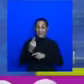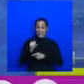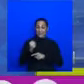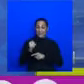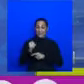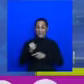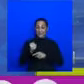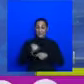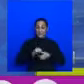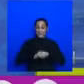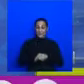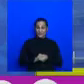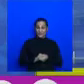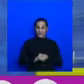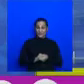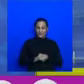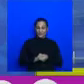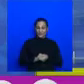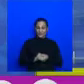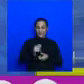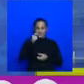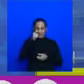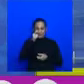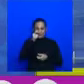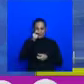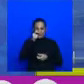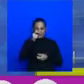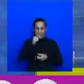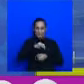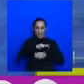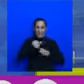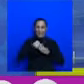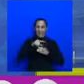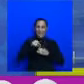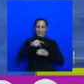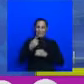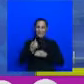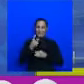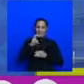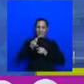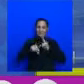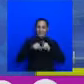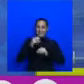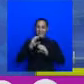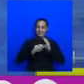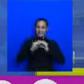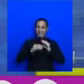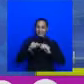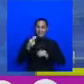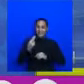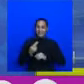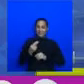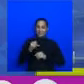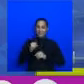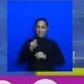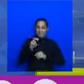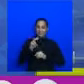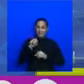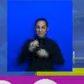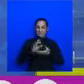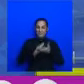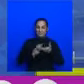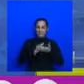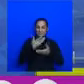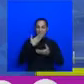Cinza, 18. Vamos conferir? As 15 dezenas sorteadas no concurso 2850 da